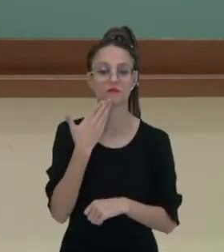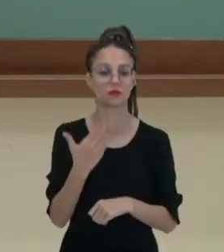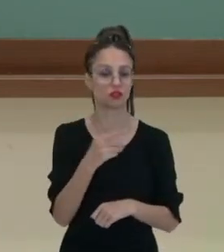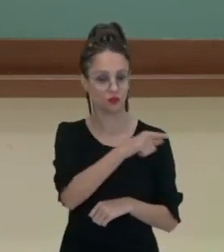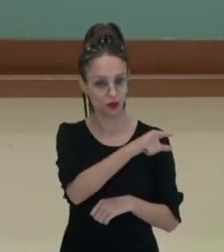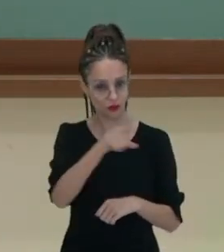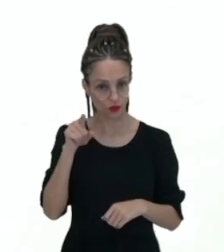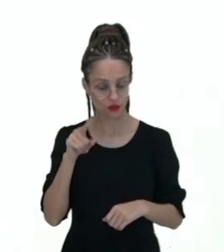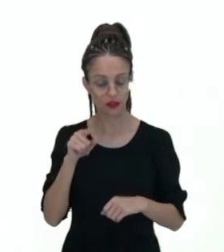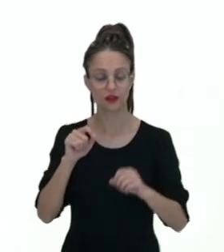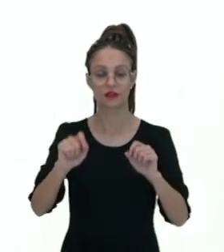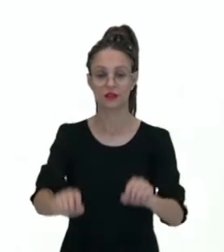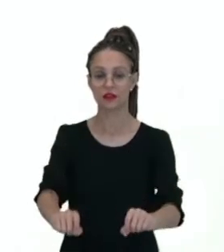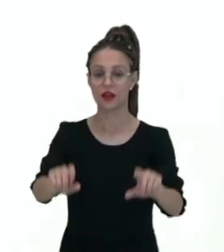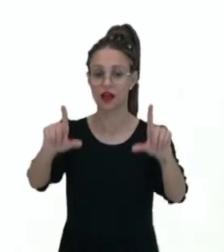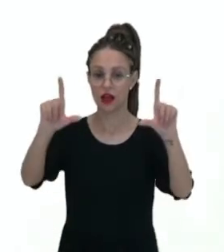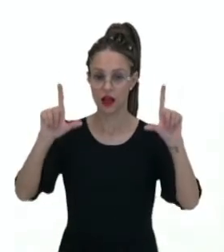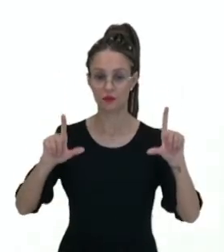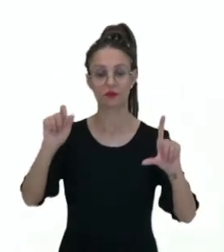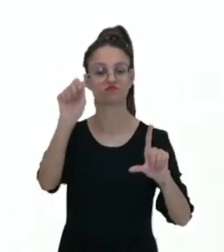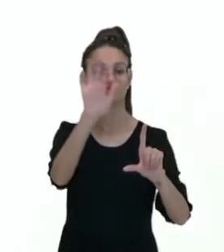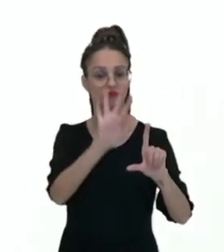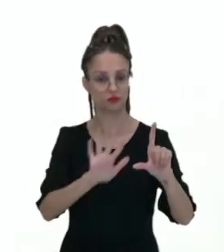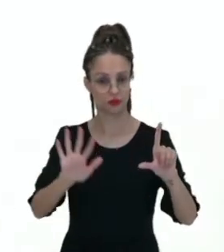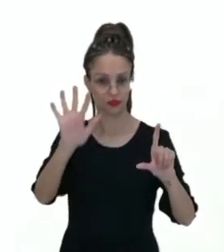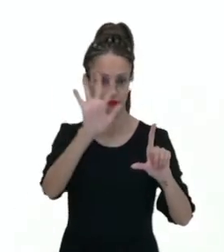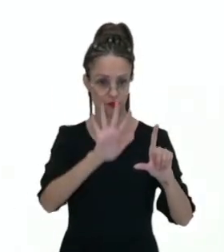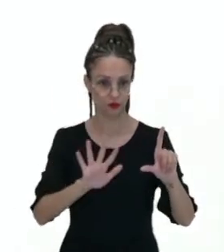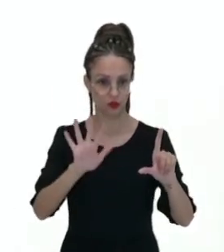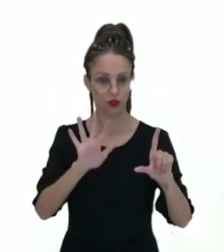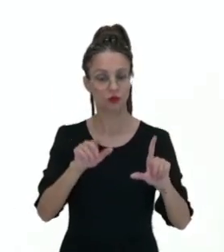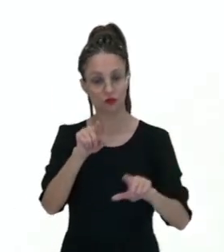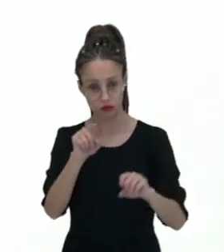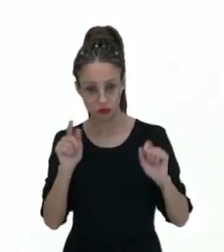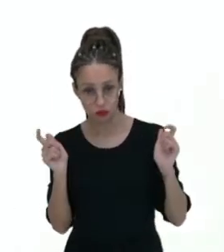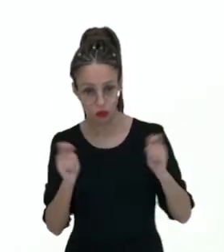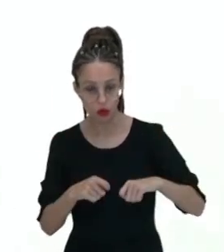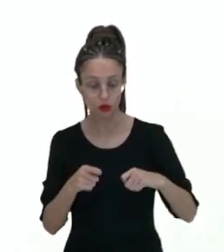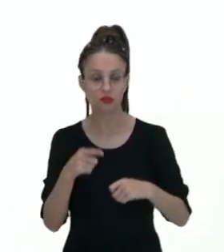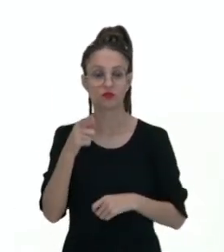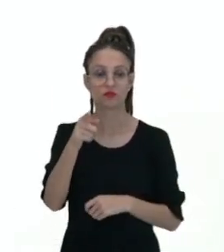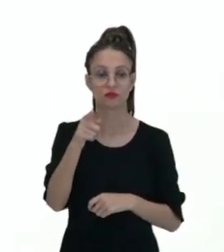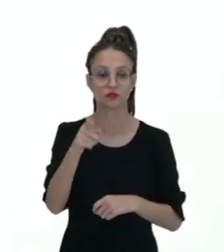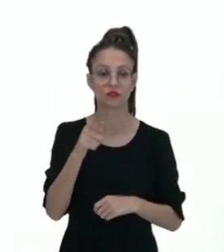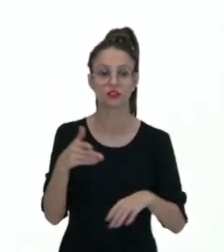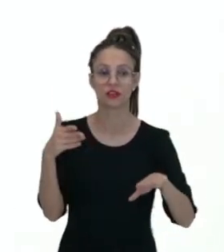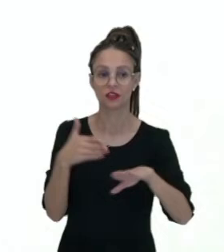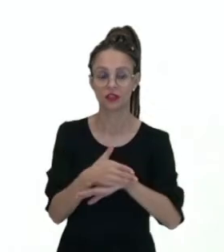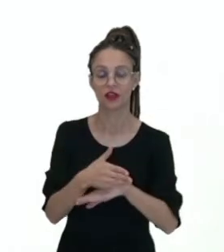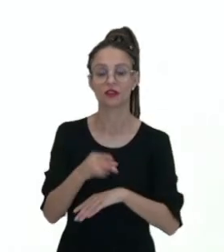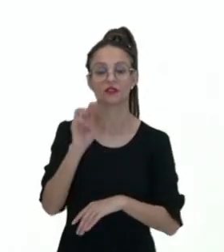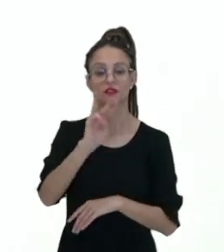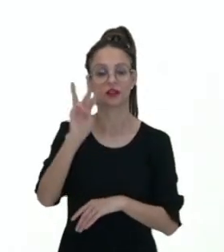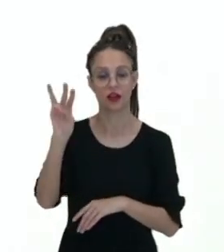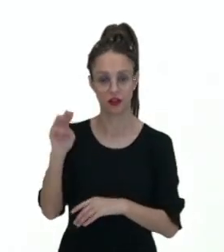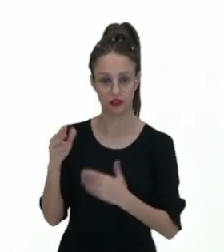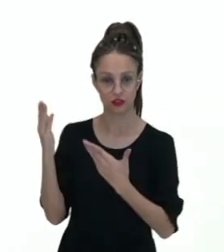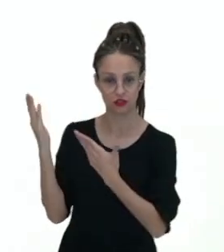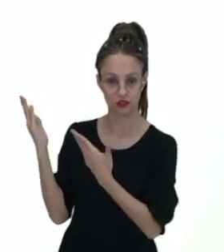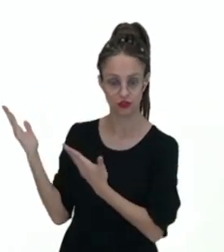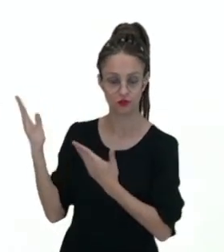você abra a plataforma, né? Assim que for possível. Então, você vai acessar